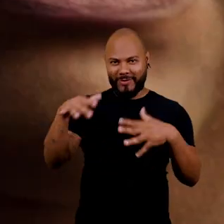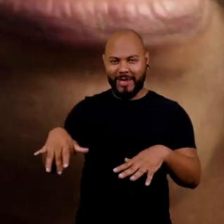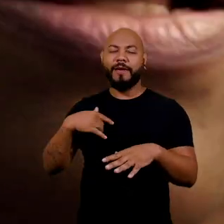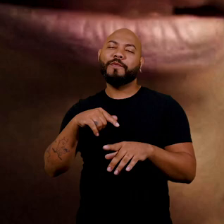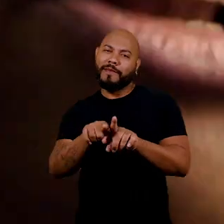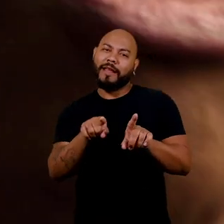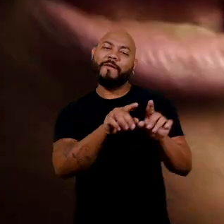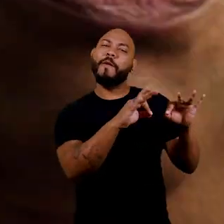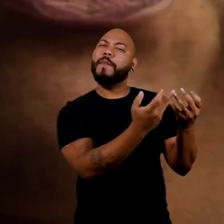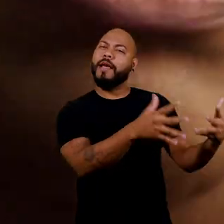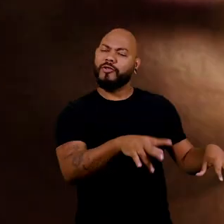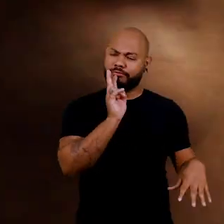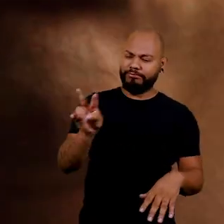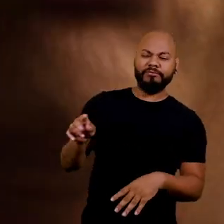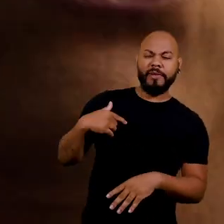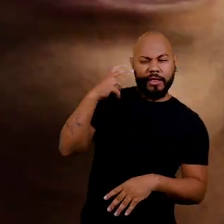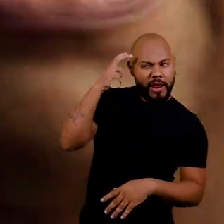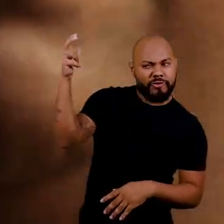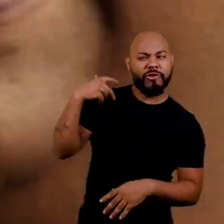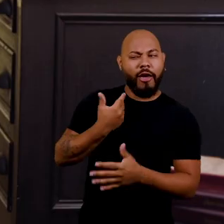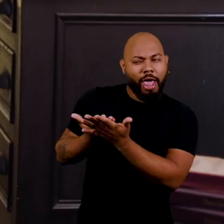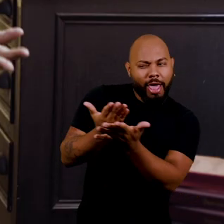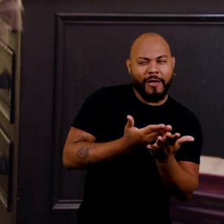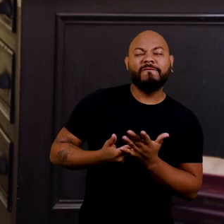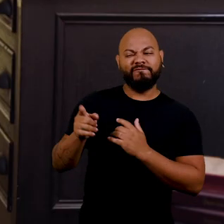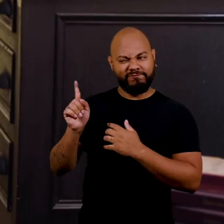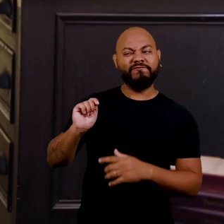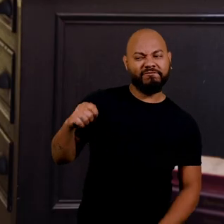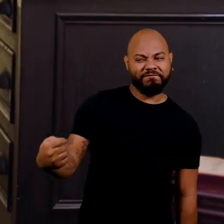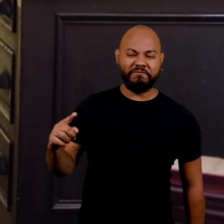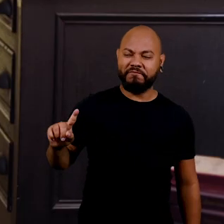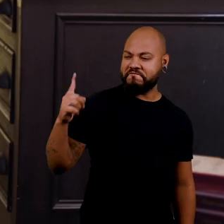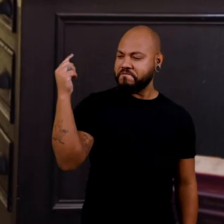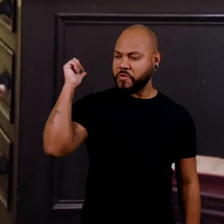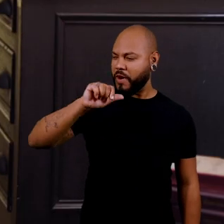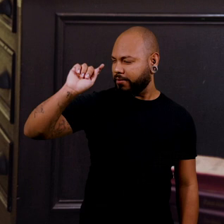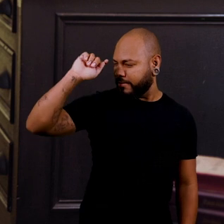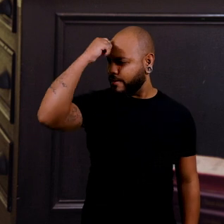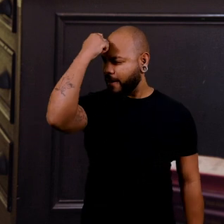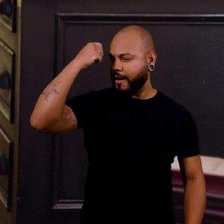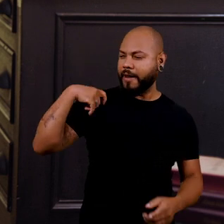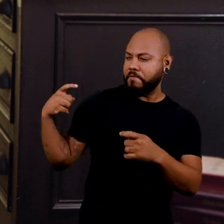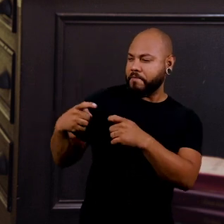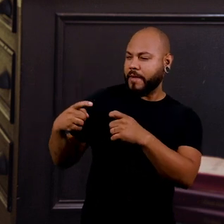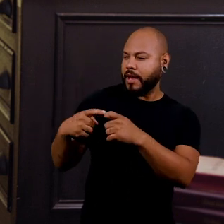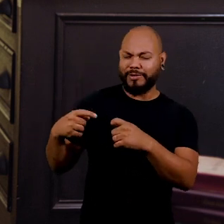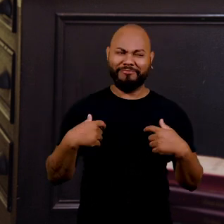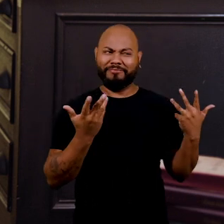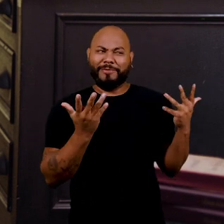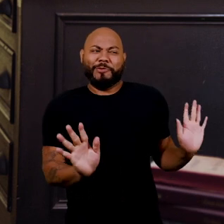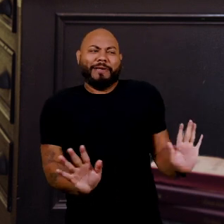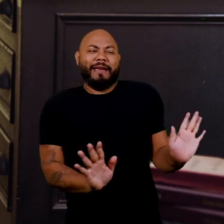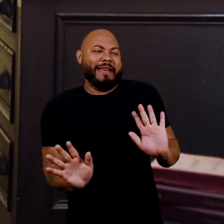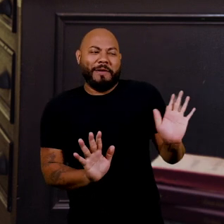família me achava muito inteligente, porque eu era muito estudiosa e tal, eles falavam, vai ser a primeira menina negra que vai ser médica. Eu falei, mas eu não quero